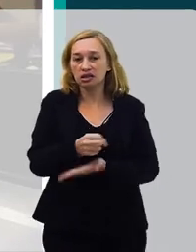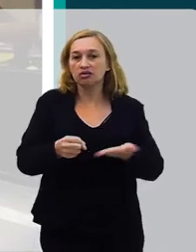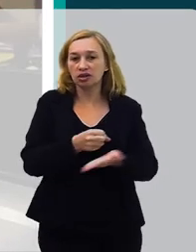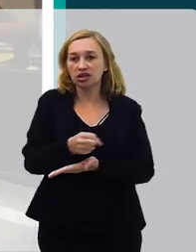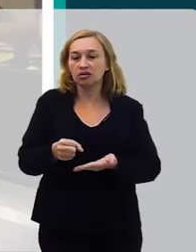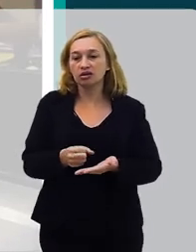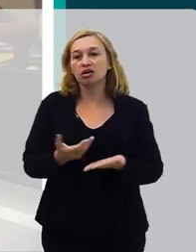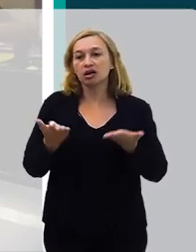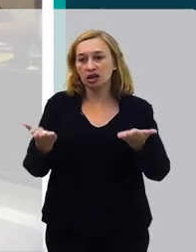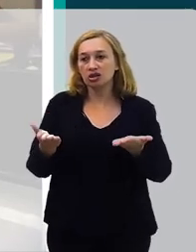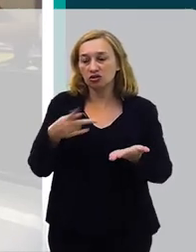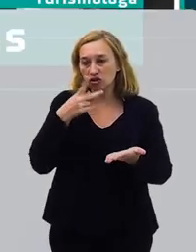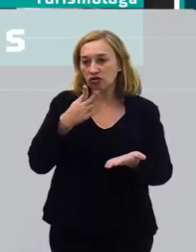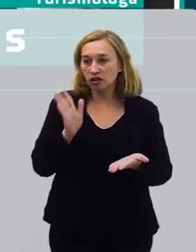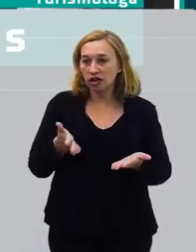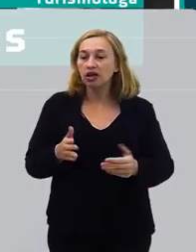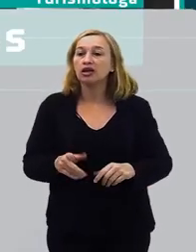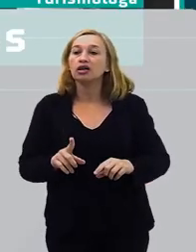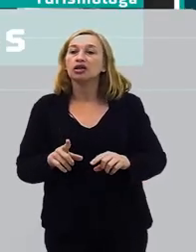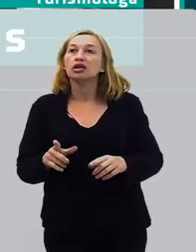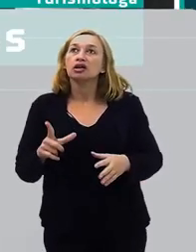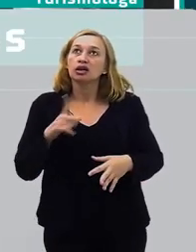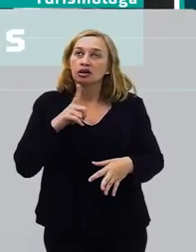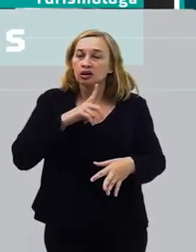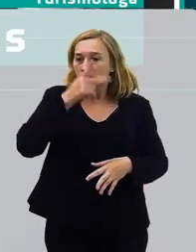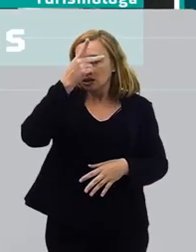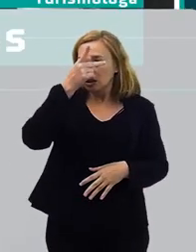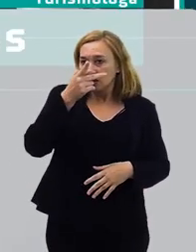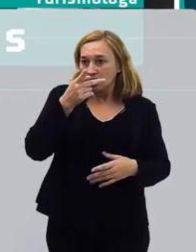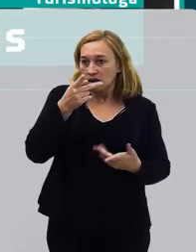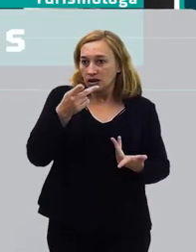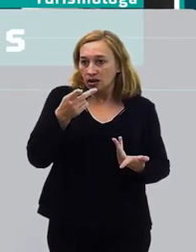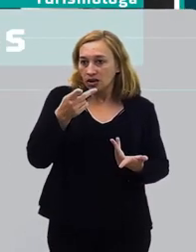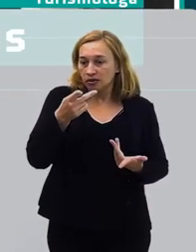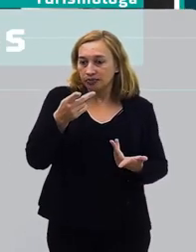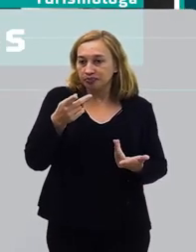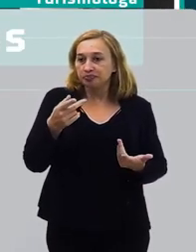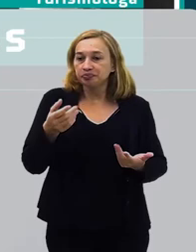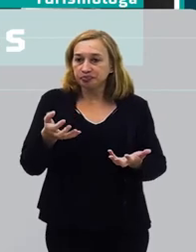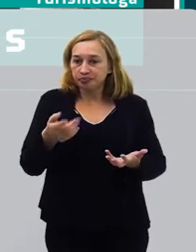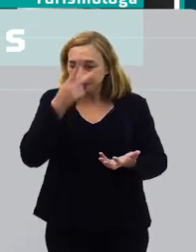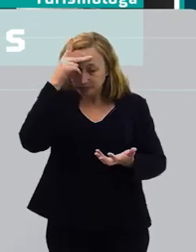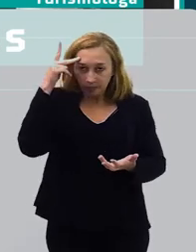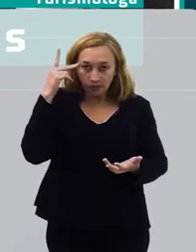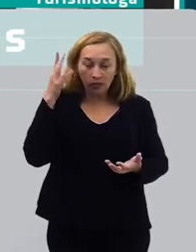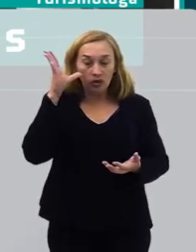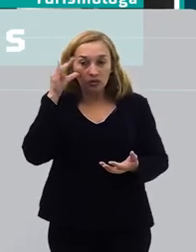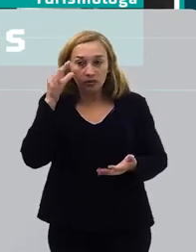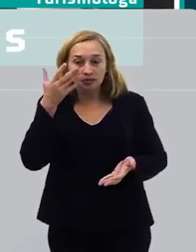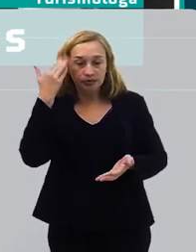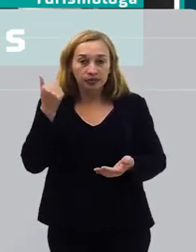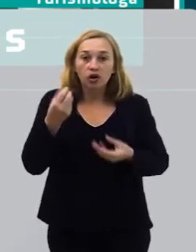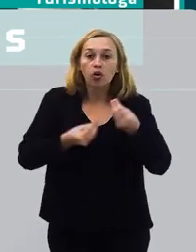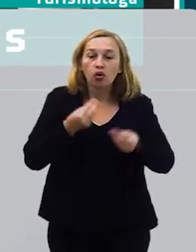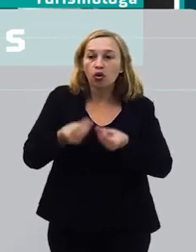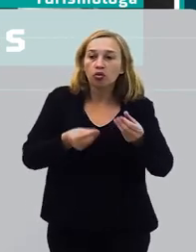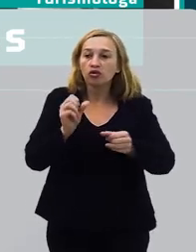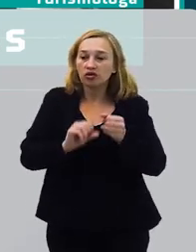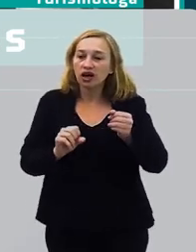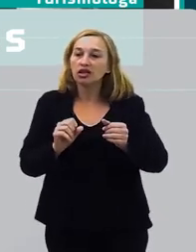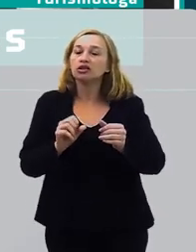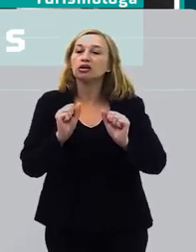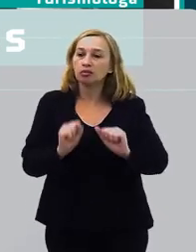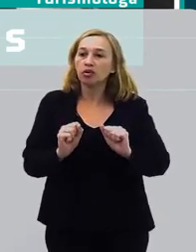basicamente são esses. E aí, caso alguém queira saber como que faz, pode procurar